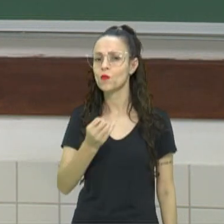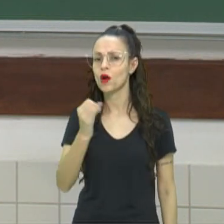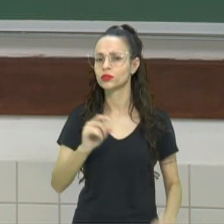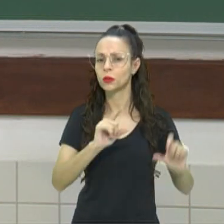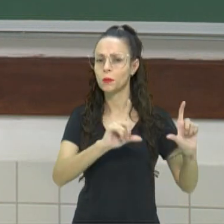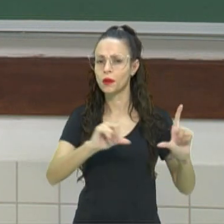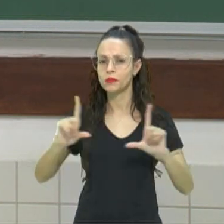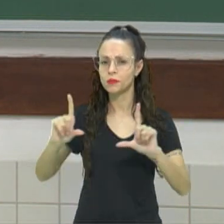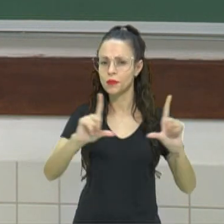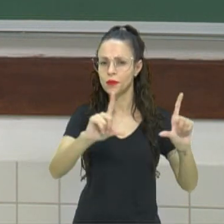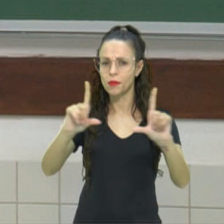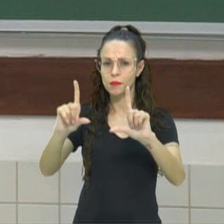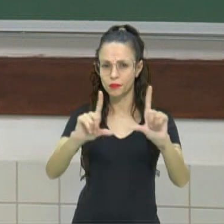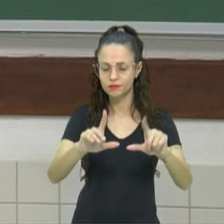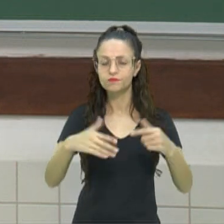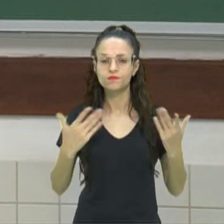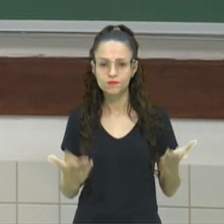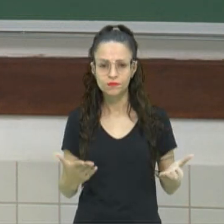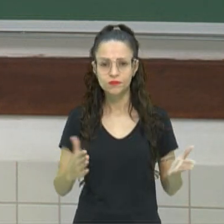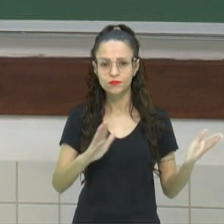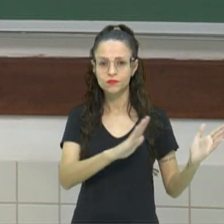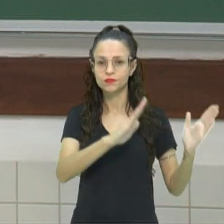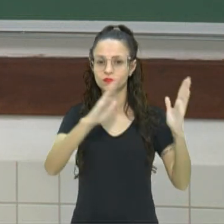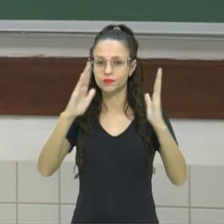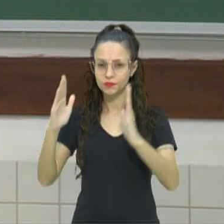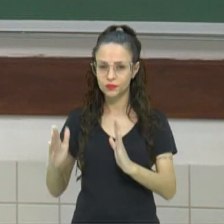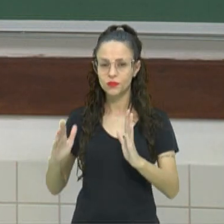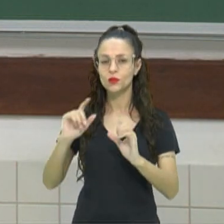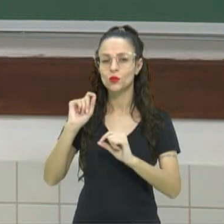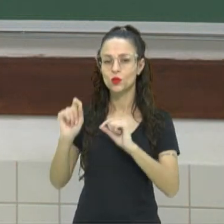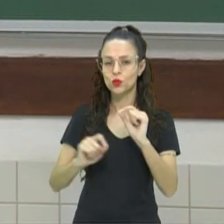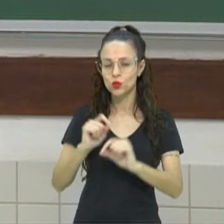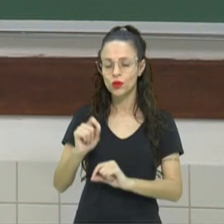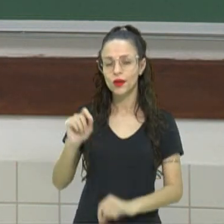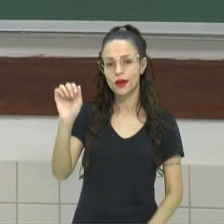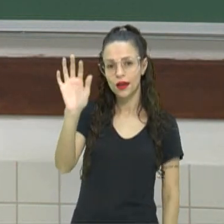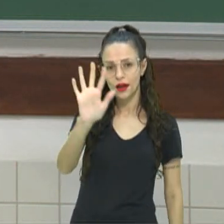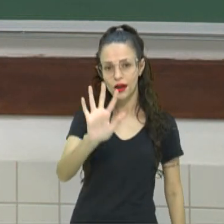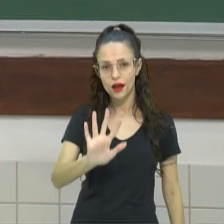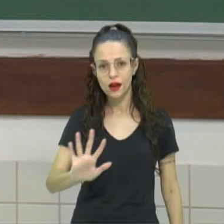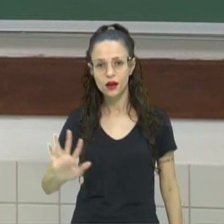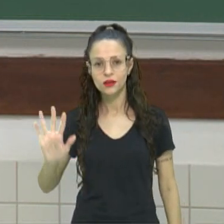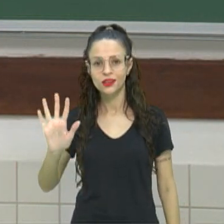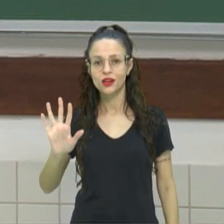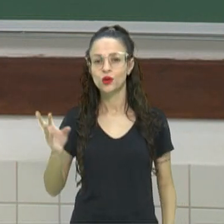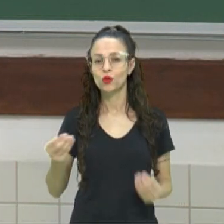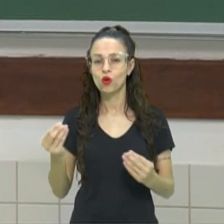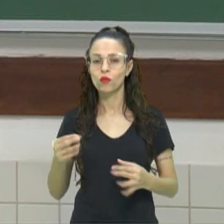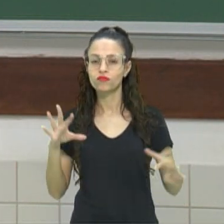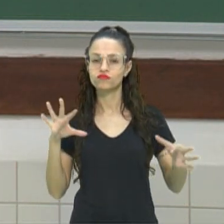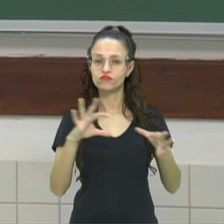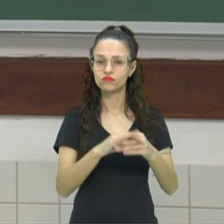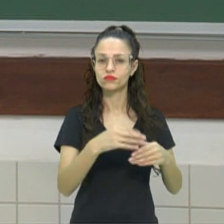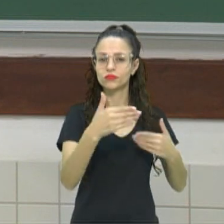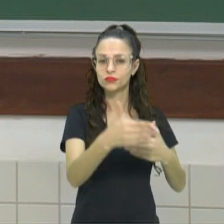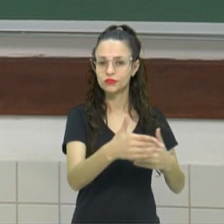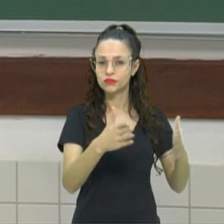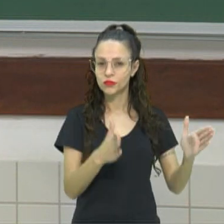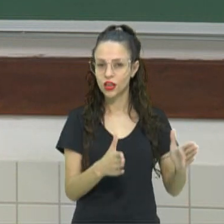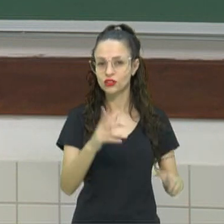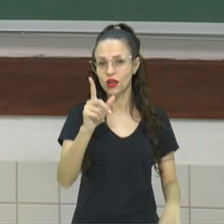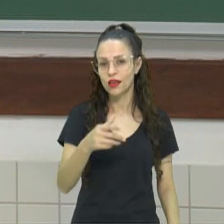ser comprado. E num segundo momento, distribuir essa área nas caixas que são de 6